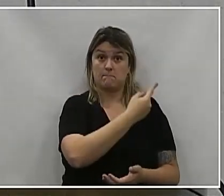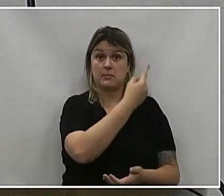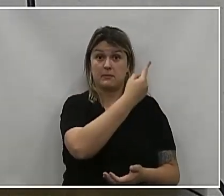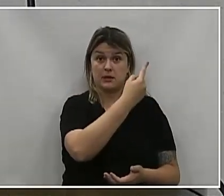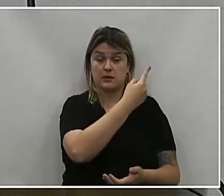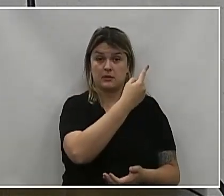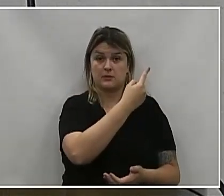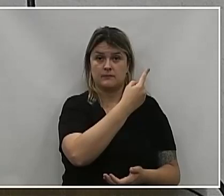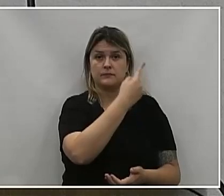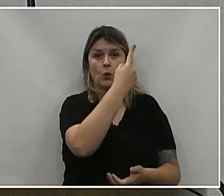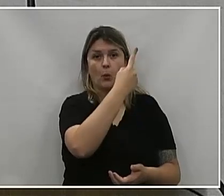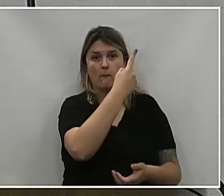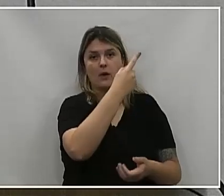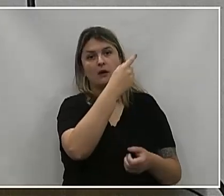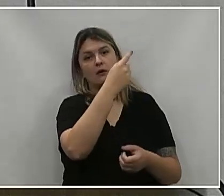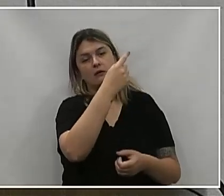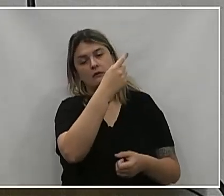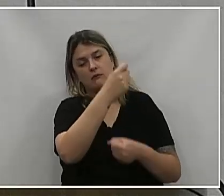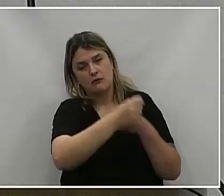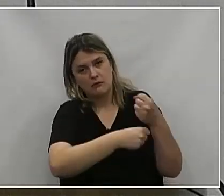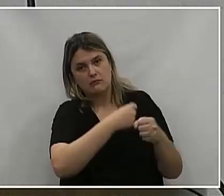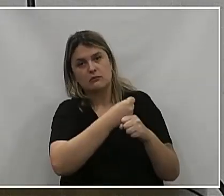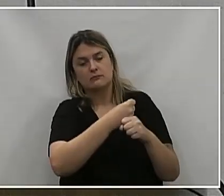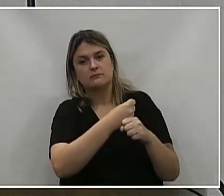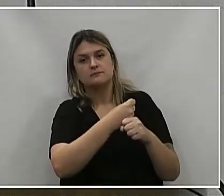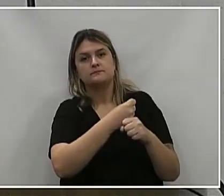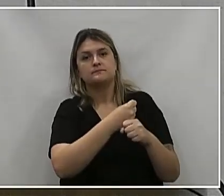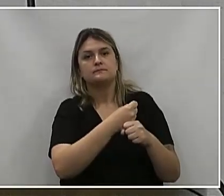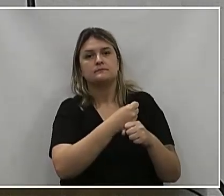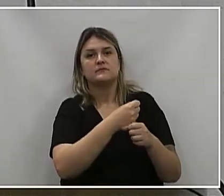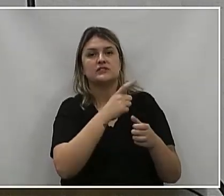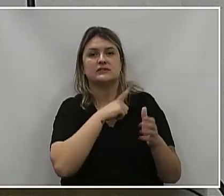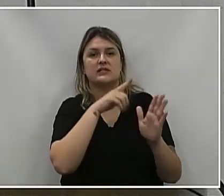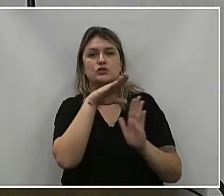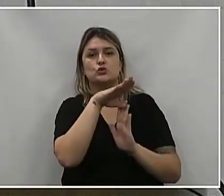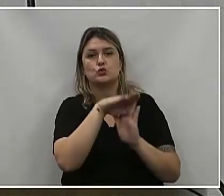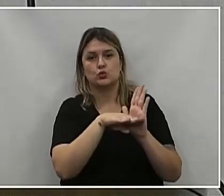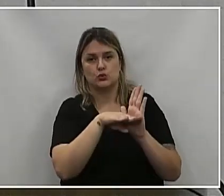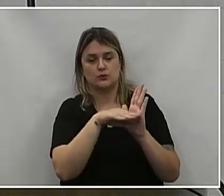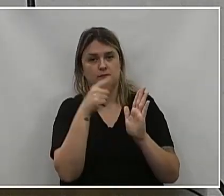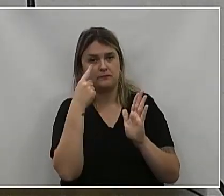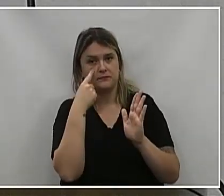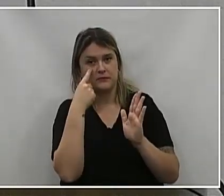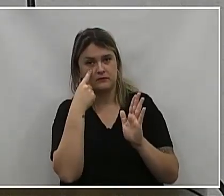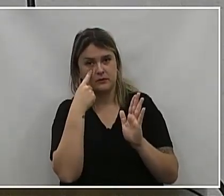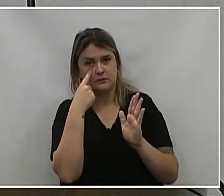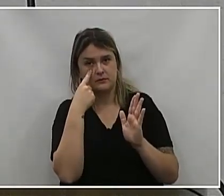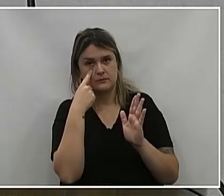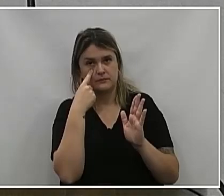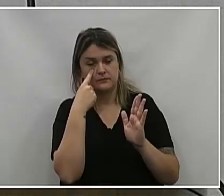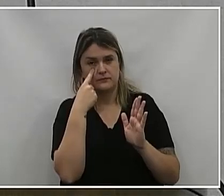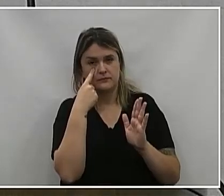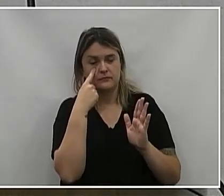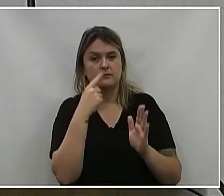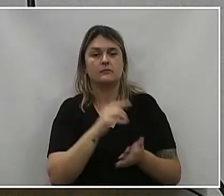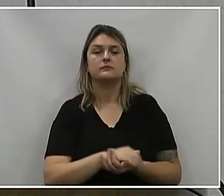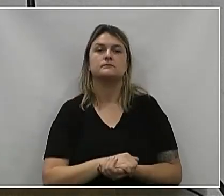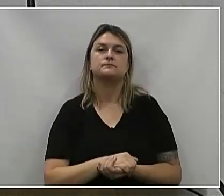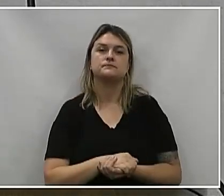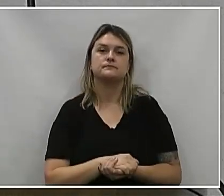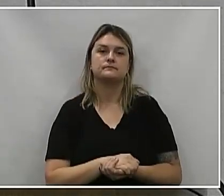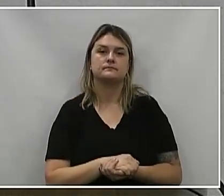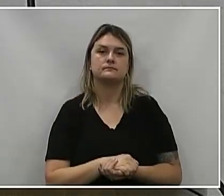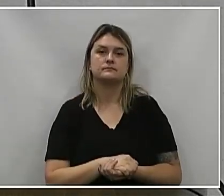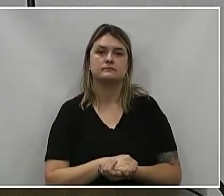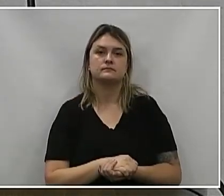que seria uma por ano, né, ela estaria respaldada por um desconto, né? A gente vai chegar no mérito de cada um dos descontos que